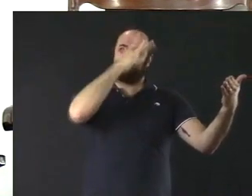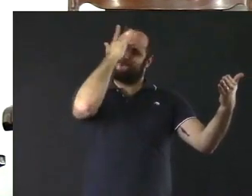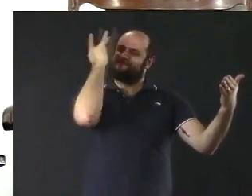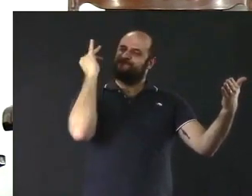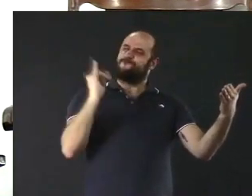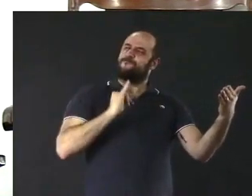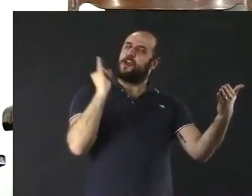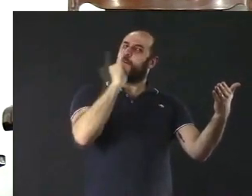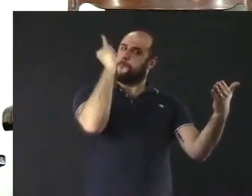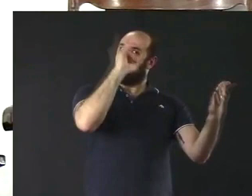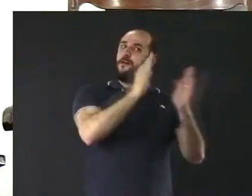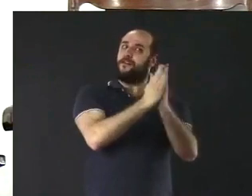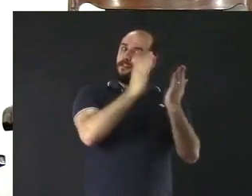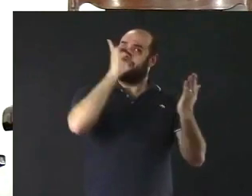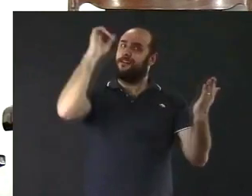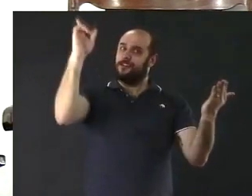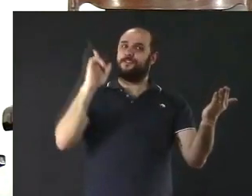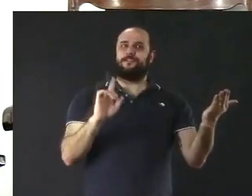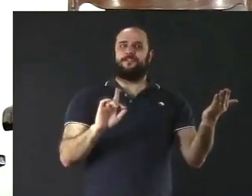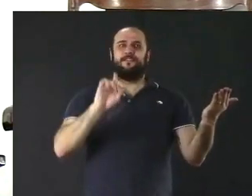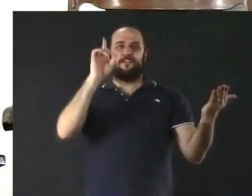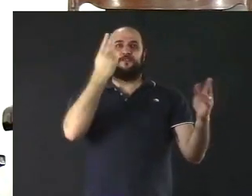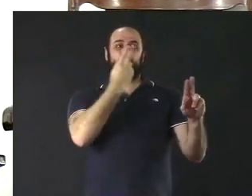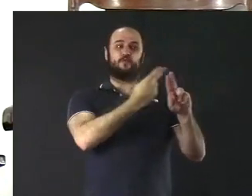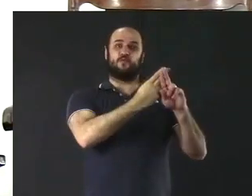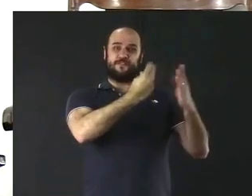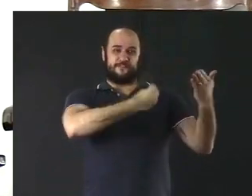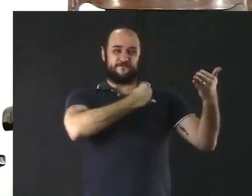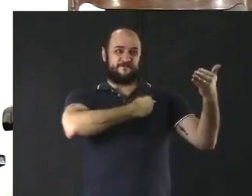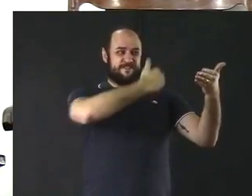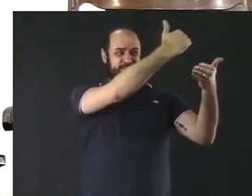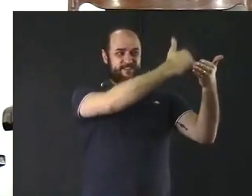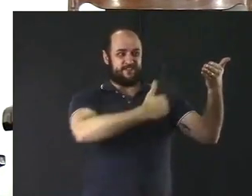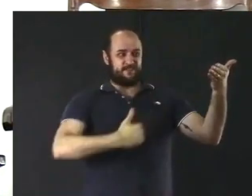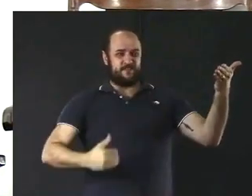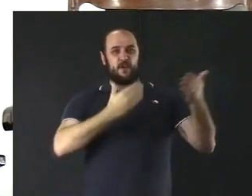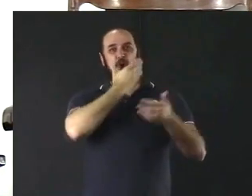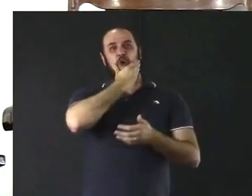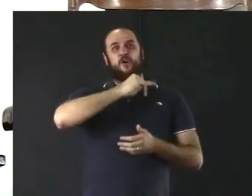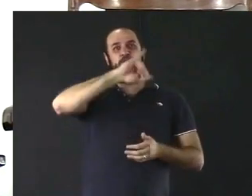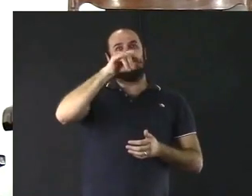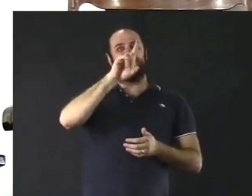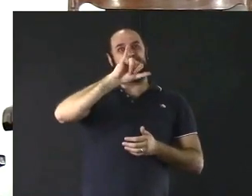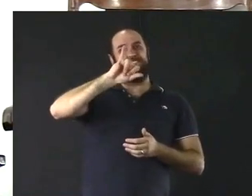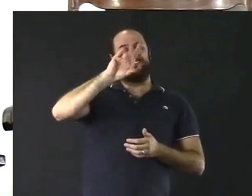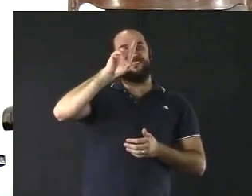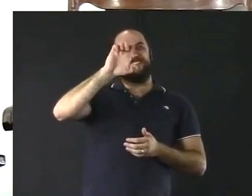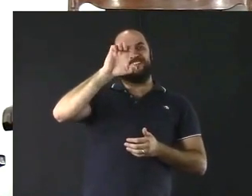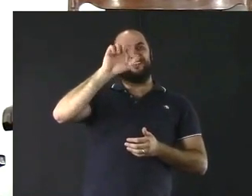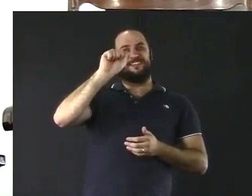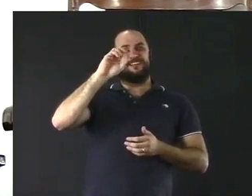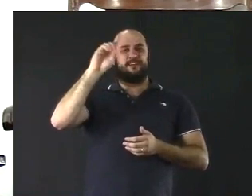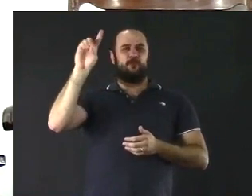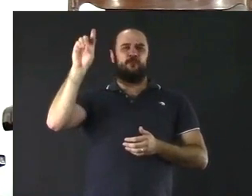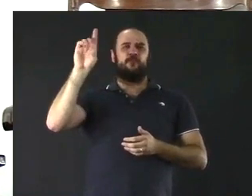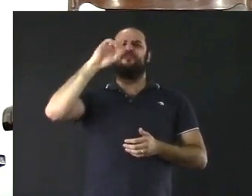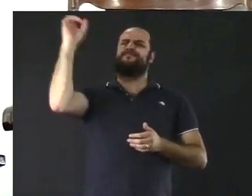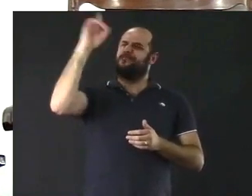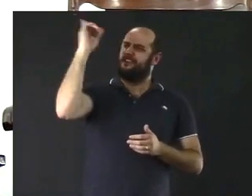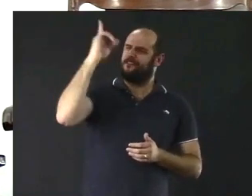importantes no cenário bíblico e que Deus usou de forma poderosa, como Gideão, Baraque, Sansão, Jefté, Davi, Samuel,